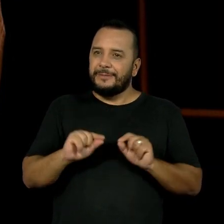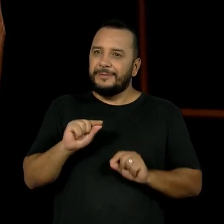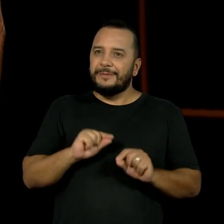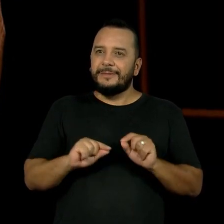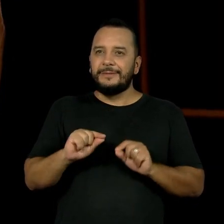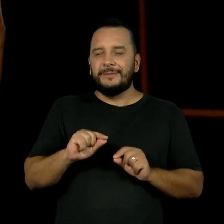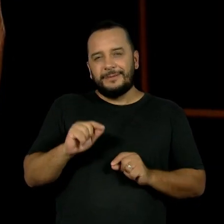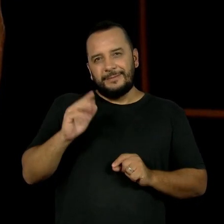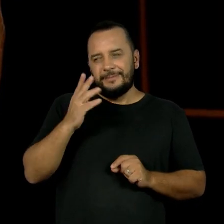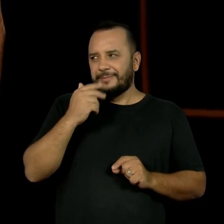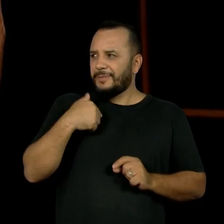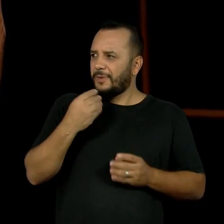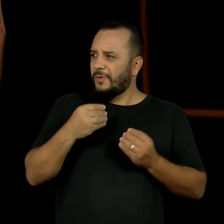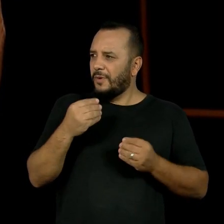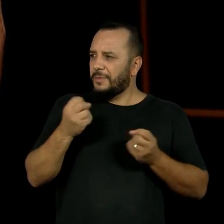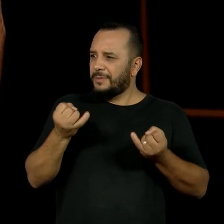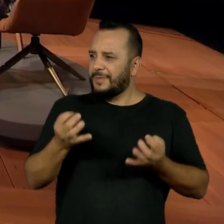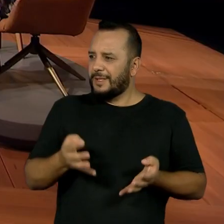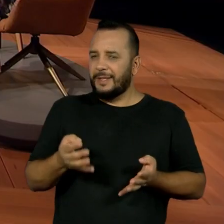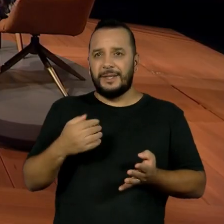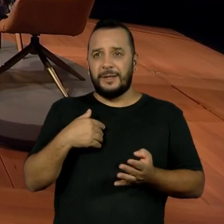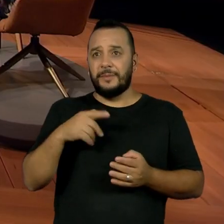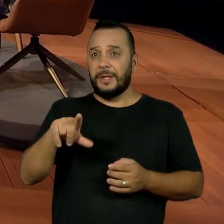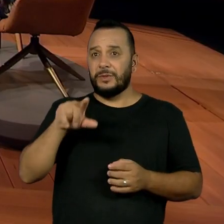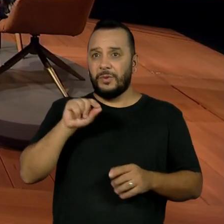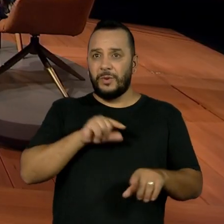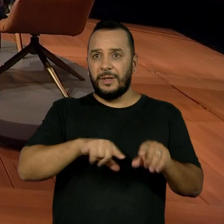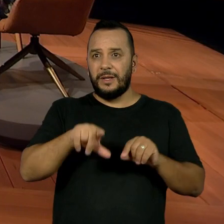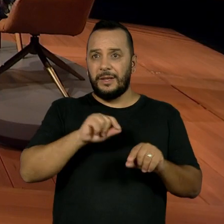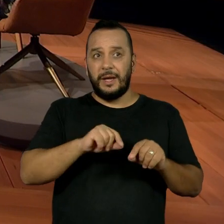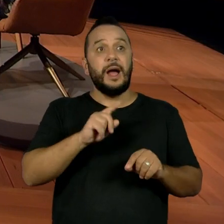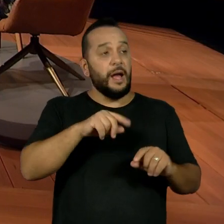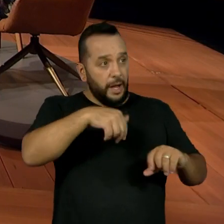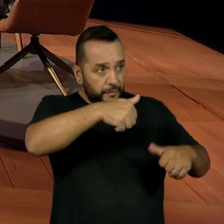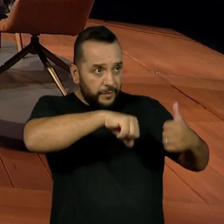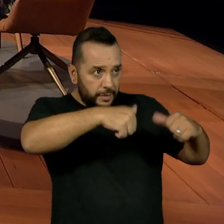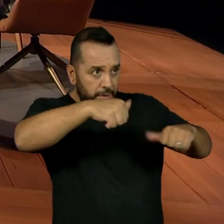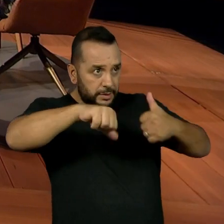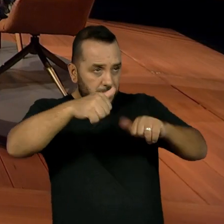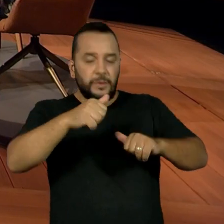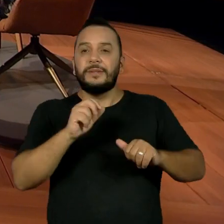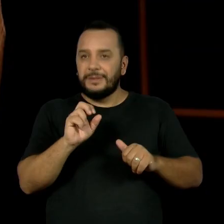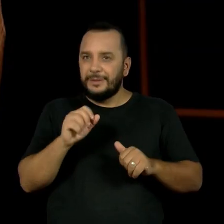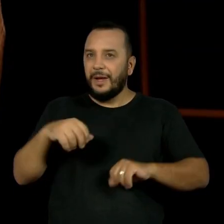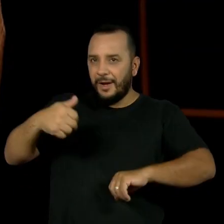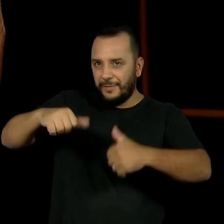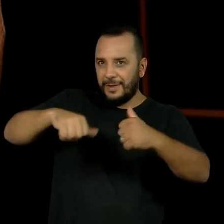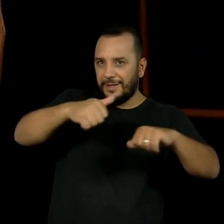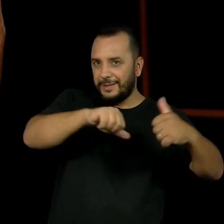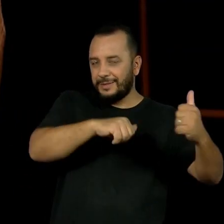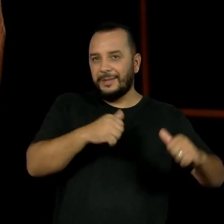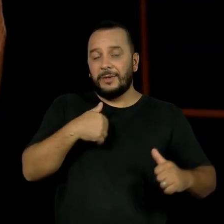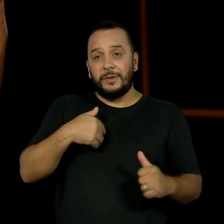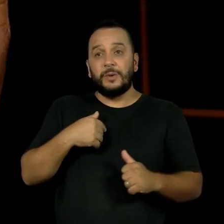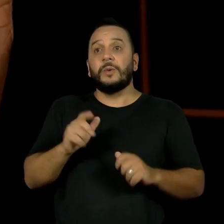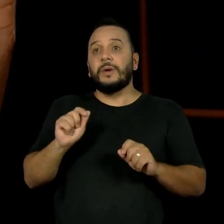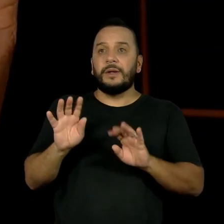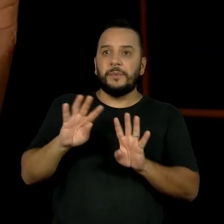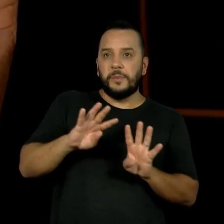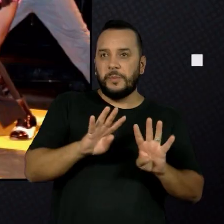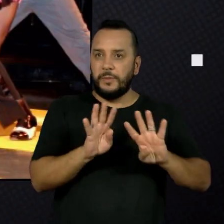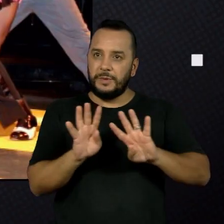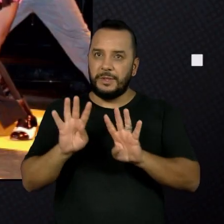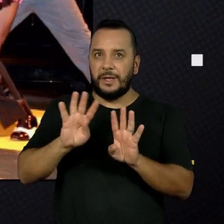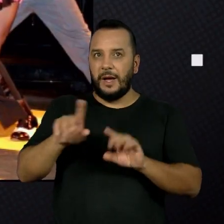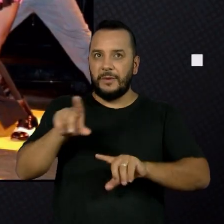como é que fala? Para escolher o elenco? Uma audição? Uma audição. Para um dos primeiros musicais de